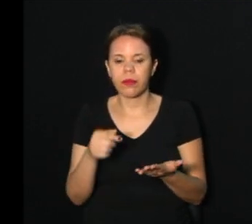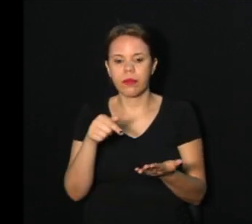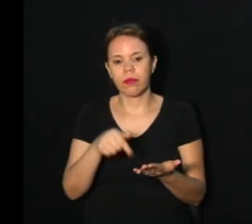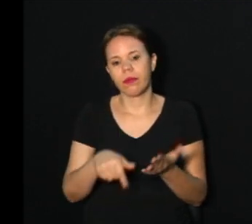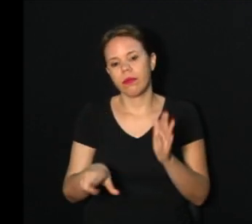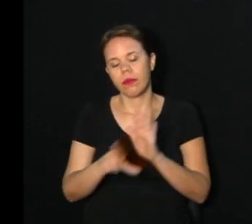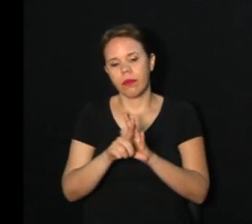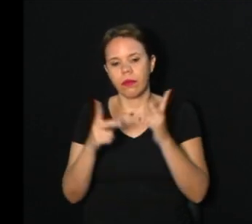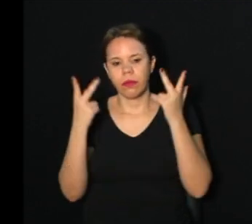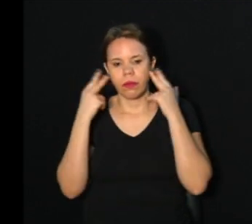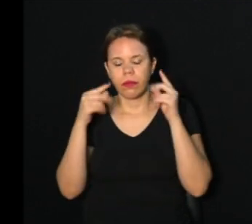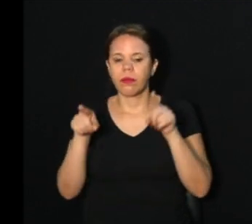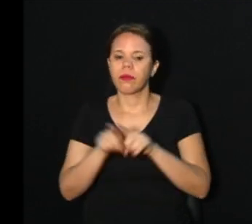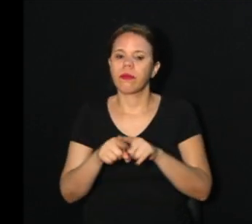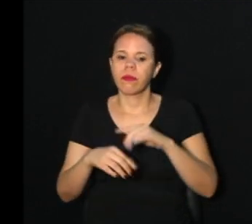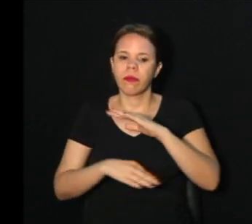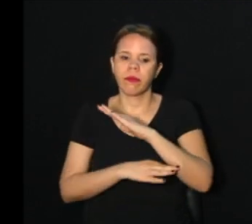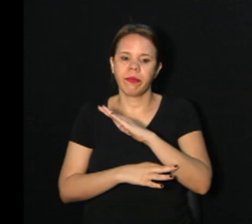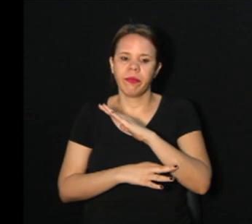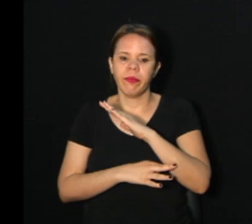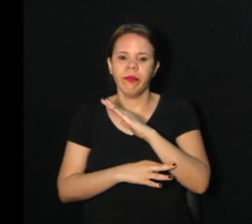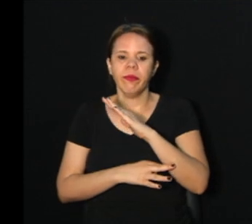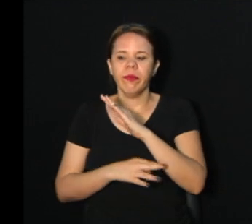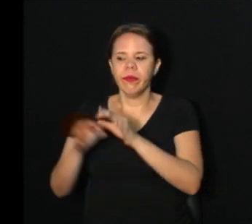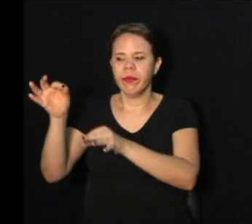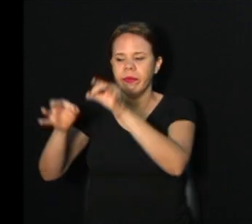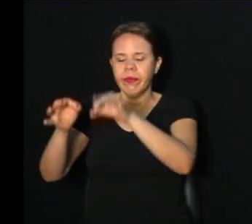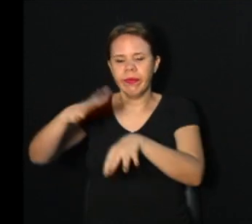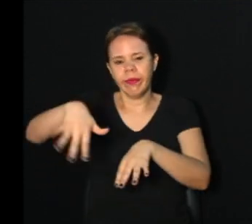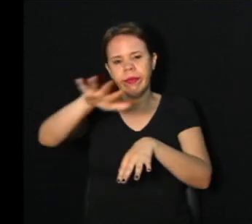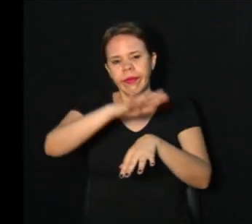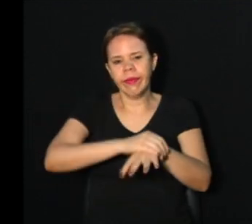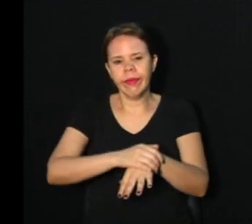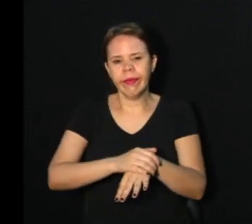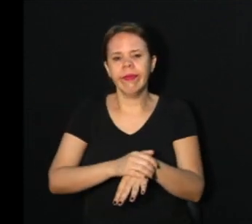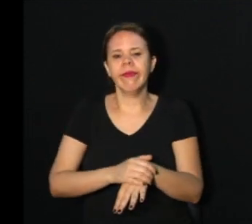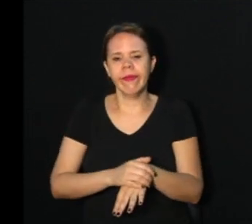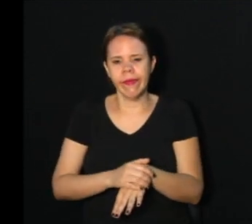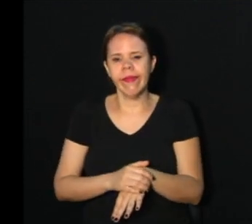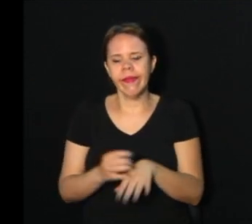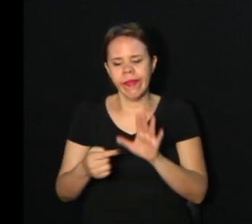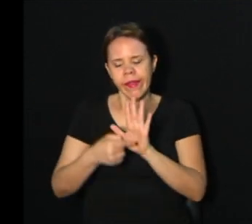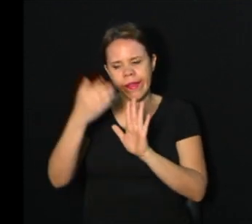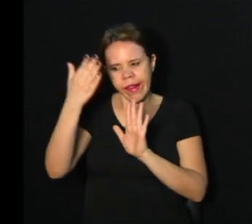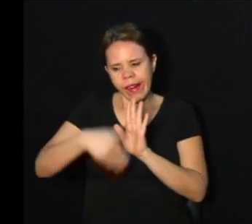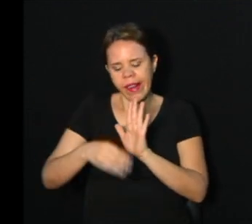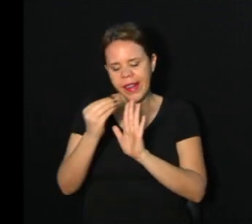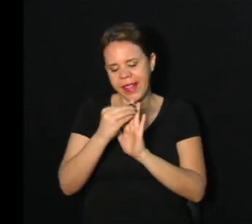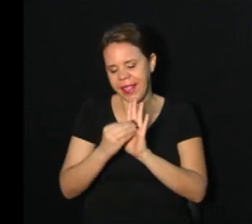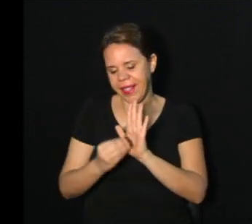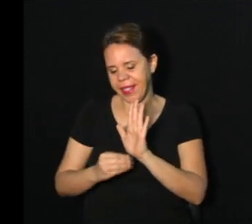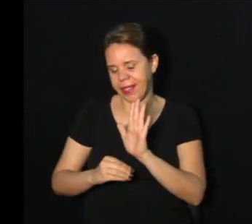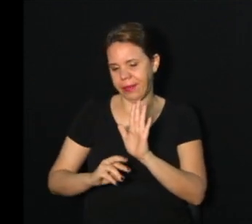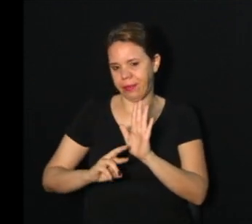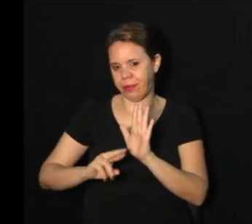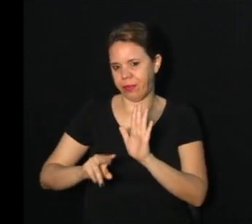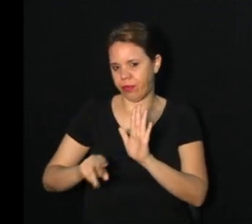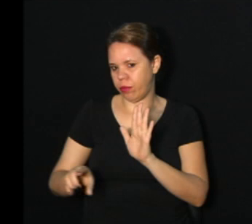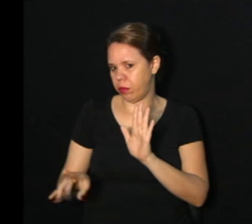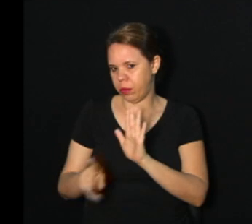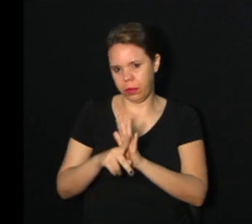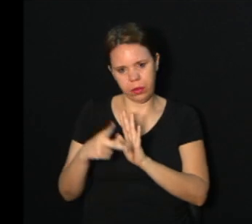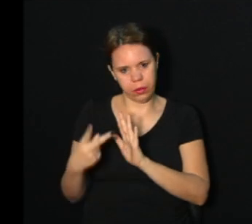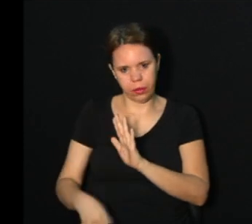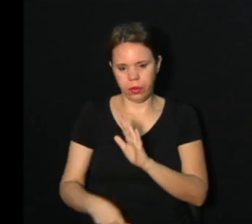Câmara Municipal e também aos procuradores, um débito registro que não é da